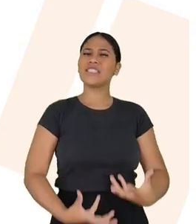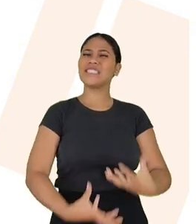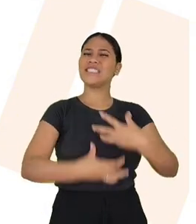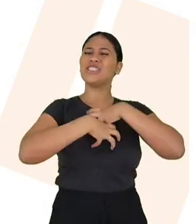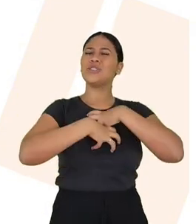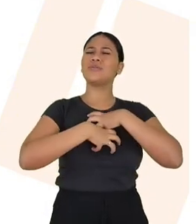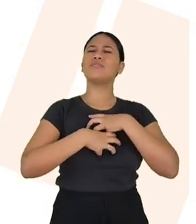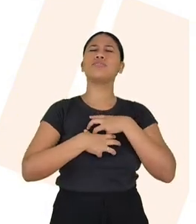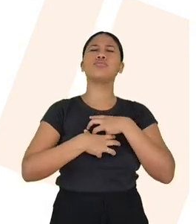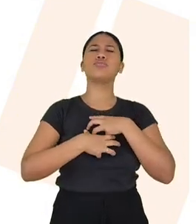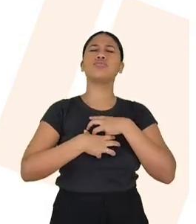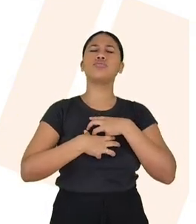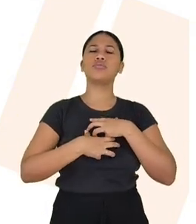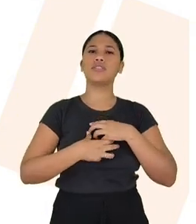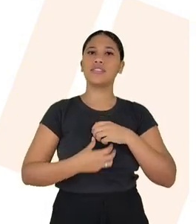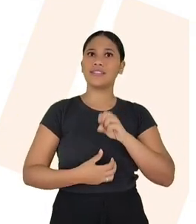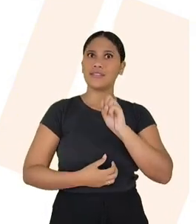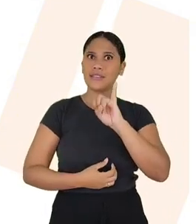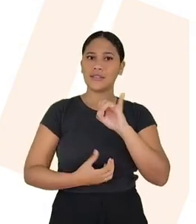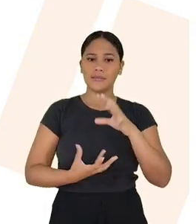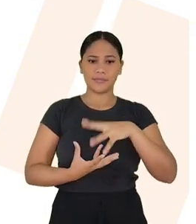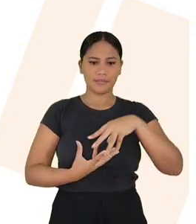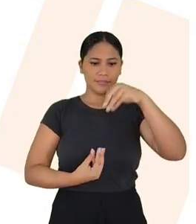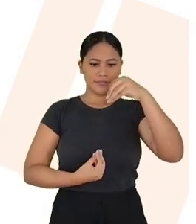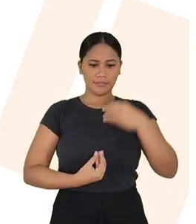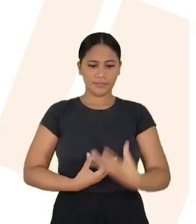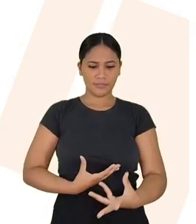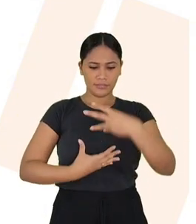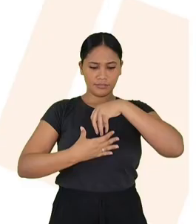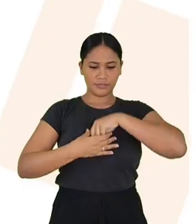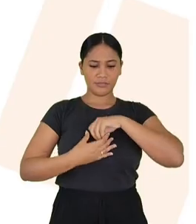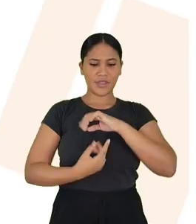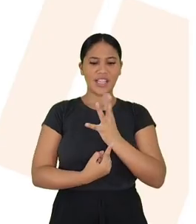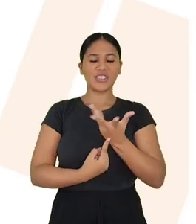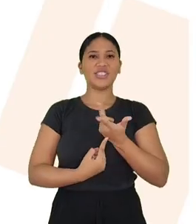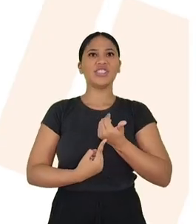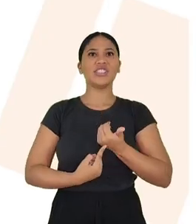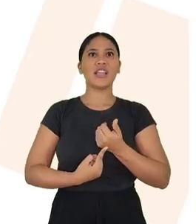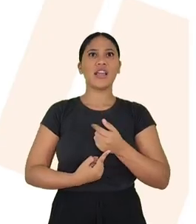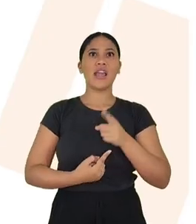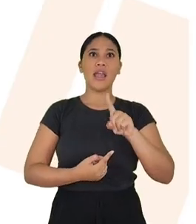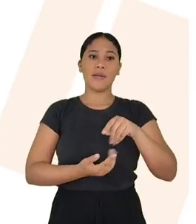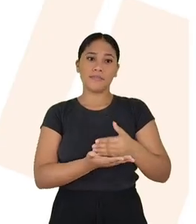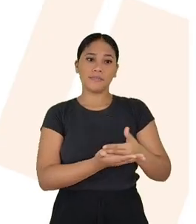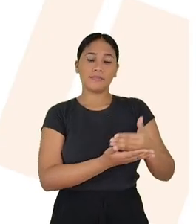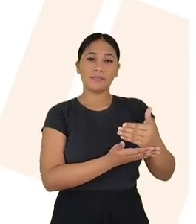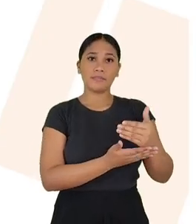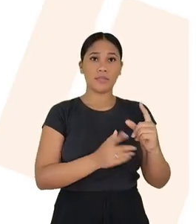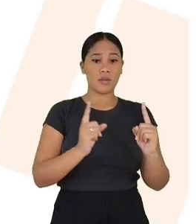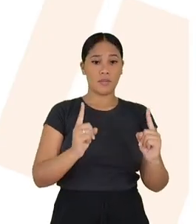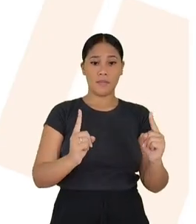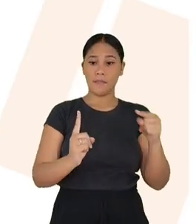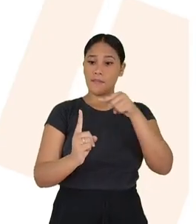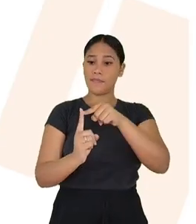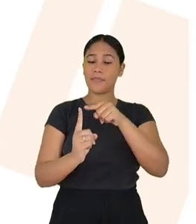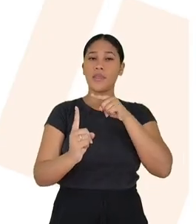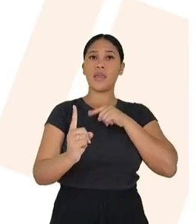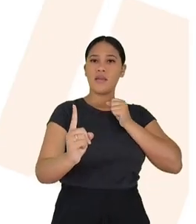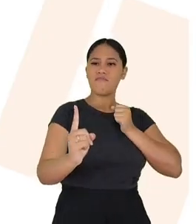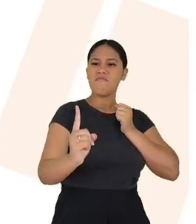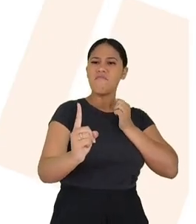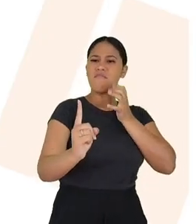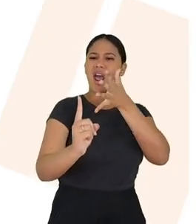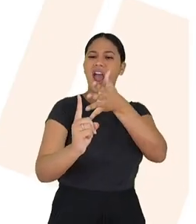sensibilidade, sendo percebida e recebida pelos nossos sentidos. Se o espírito do artista é a origem da arte,